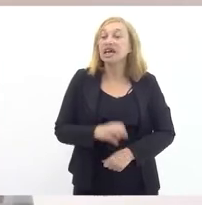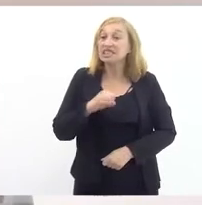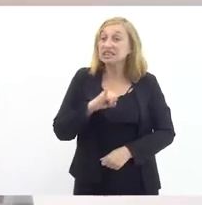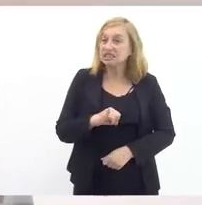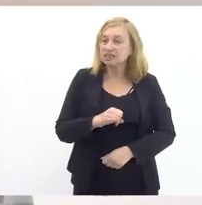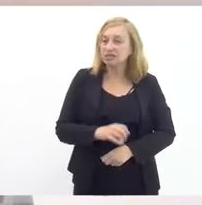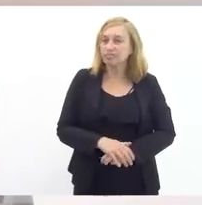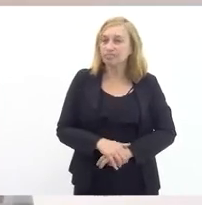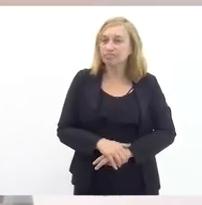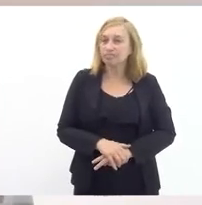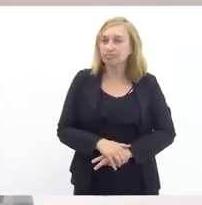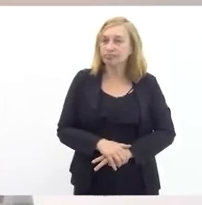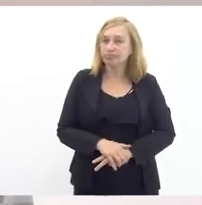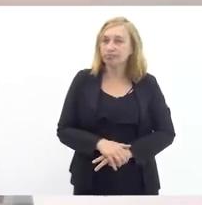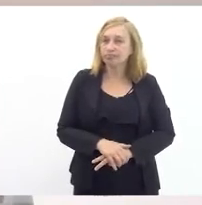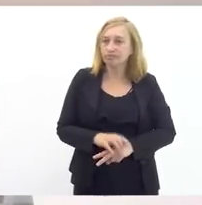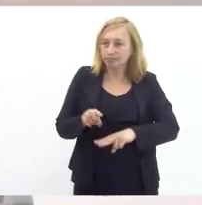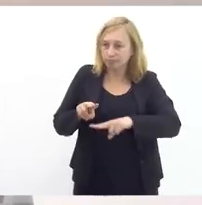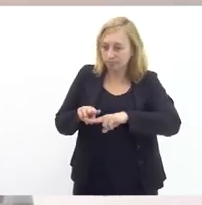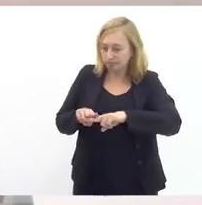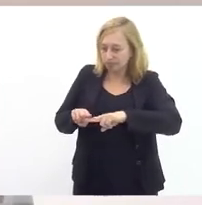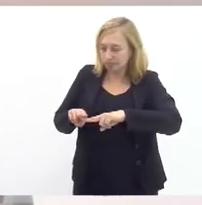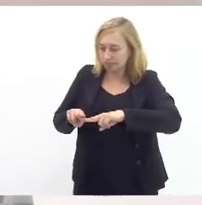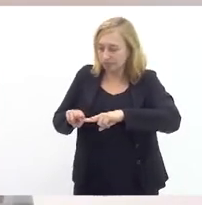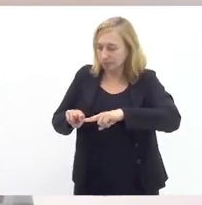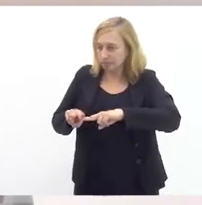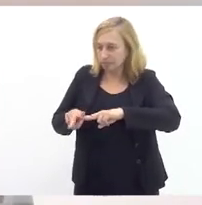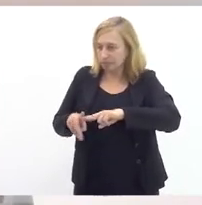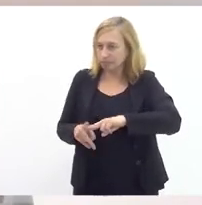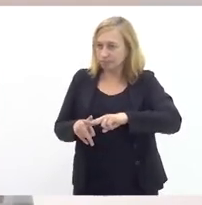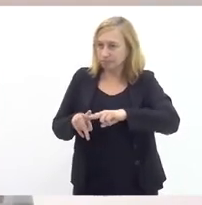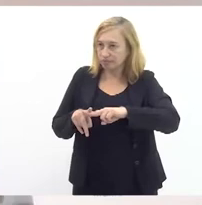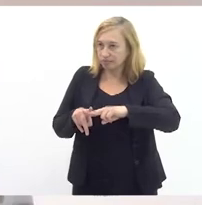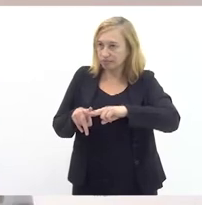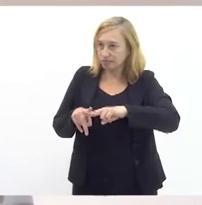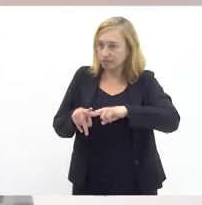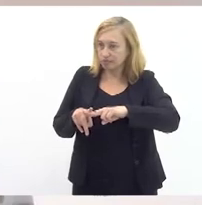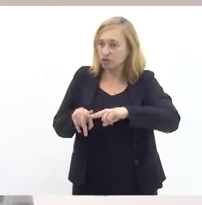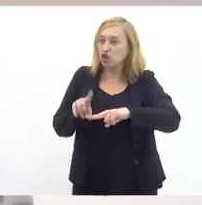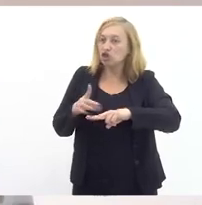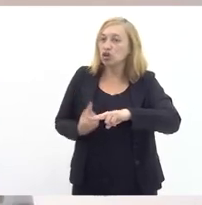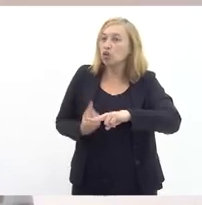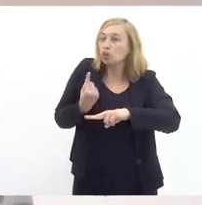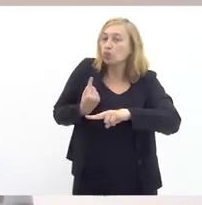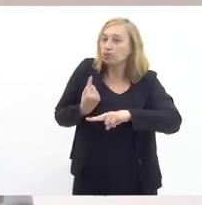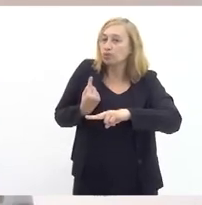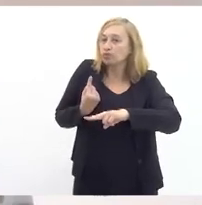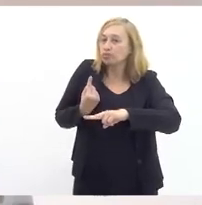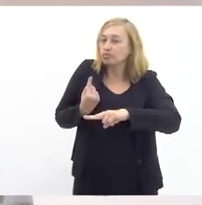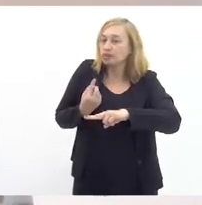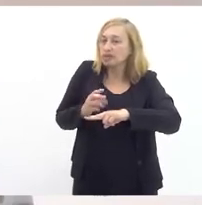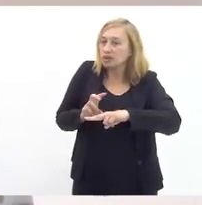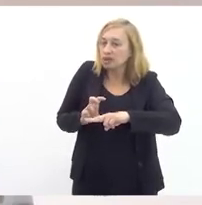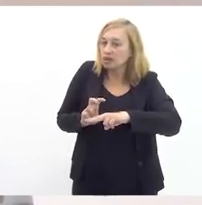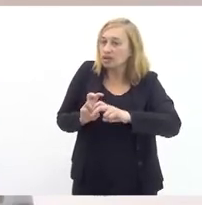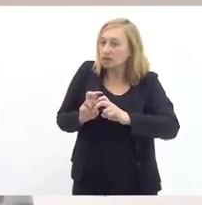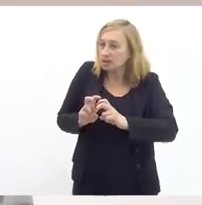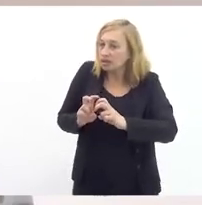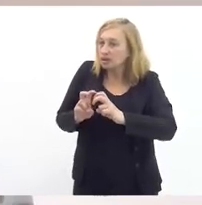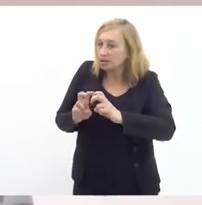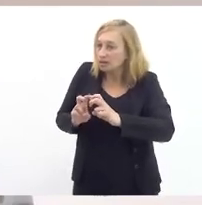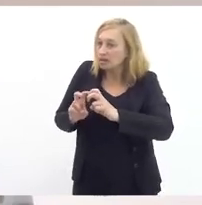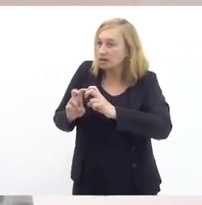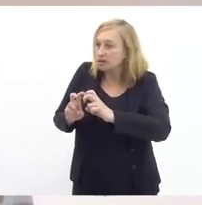dormentes deixam de funcionar, só tem uma alternativa, o trem andar devagarinho, porque se aumentar